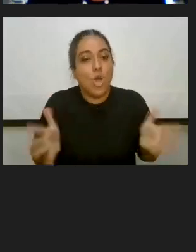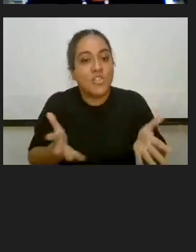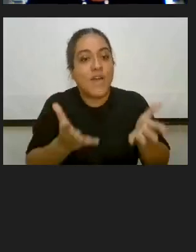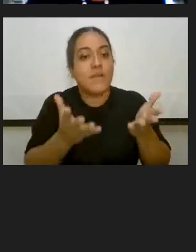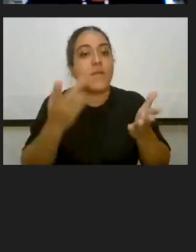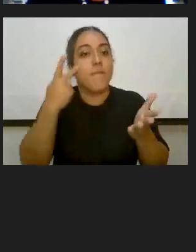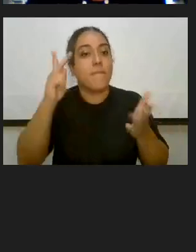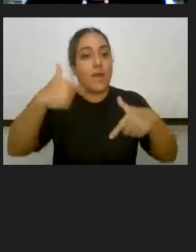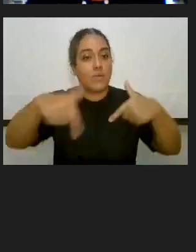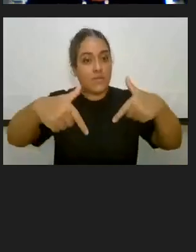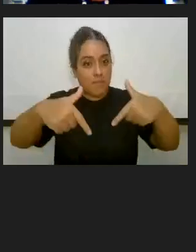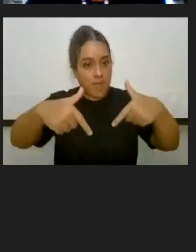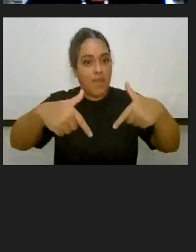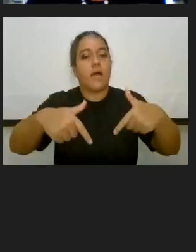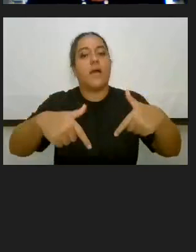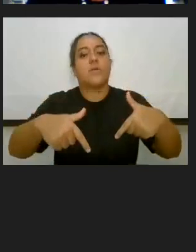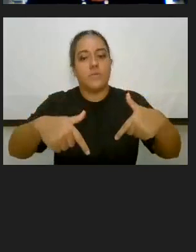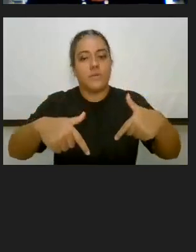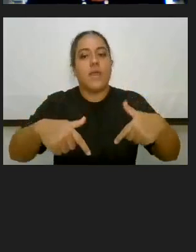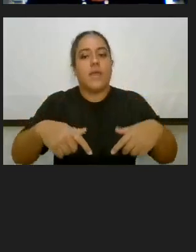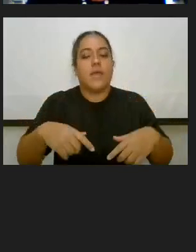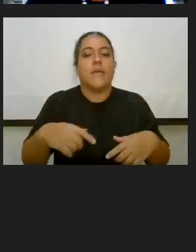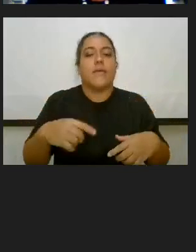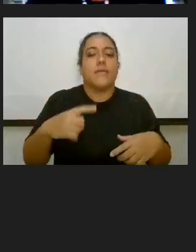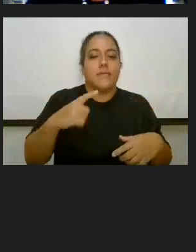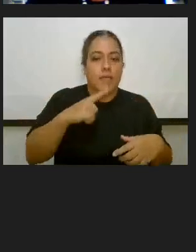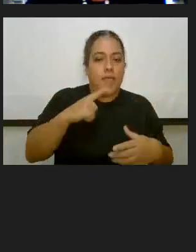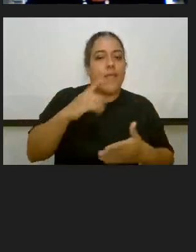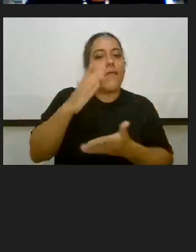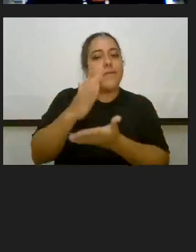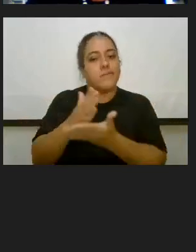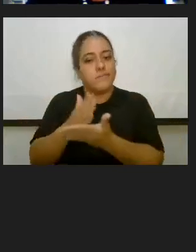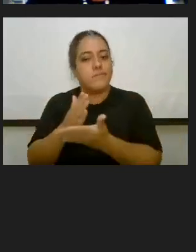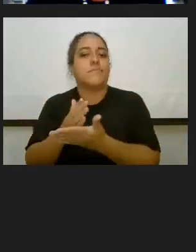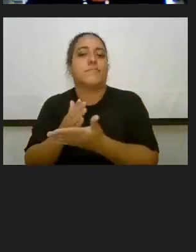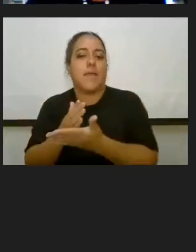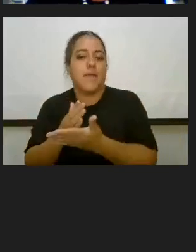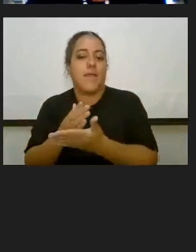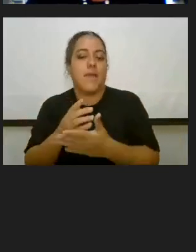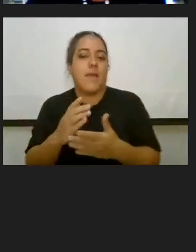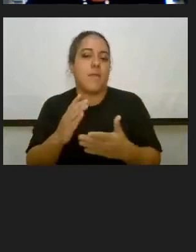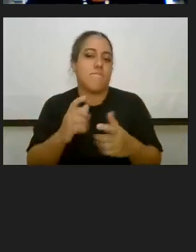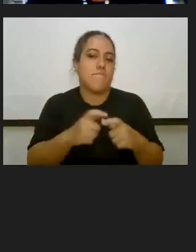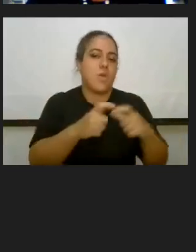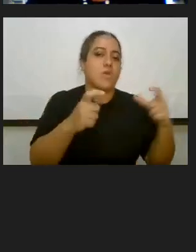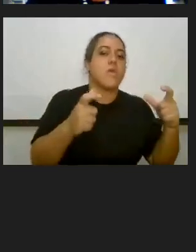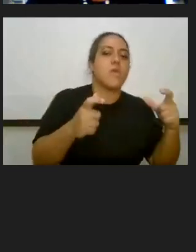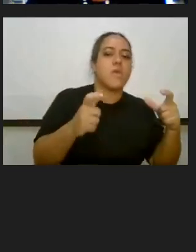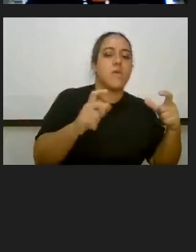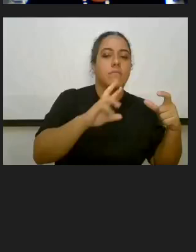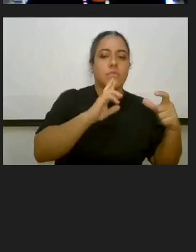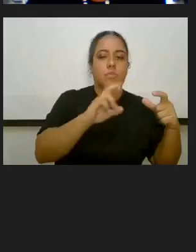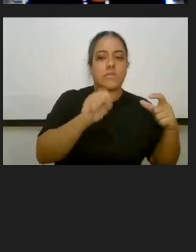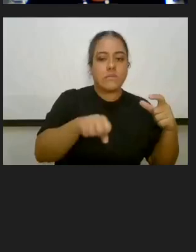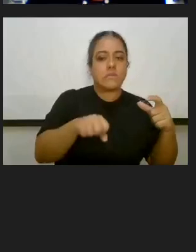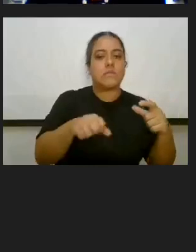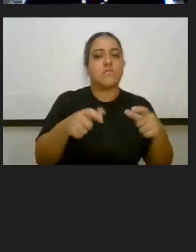do tempo. Mas aparece também aqui o muito pouco, que é esse amarelo, esse laranja